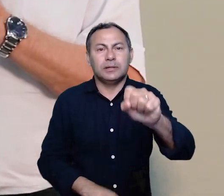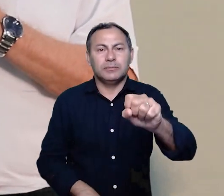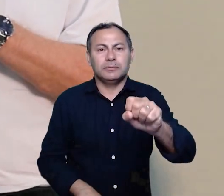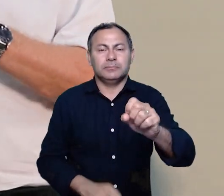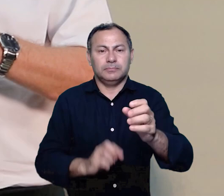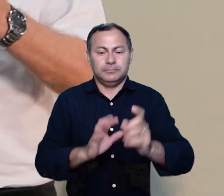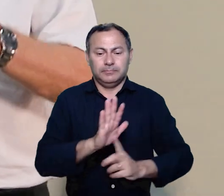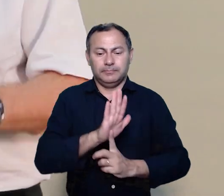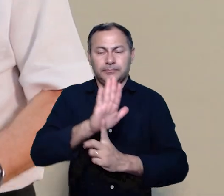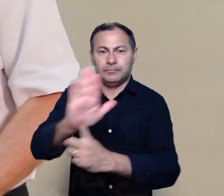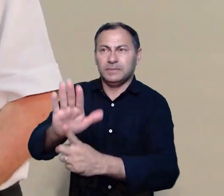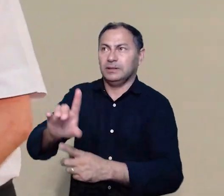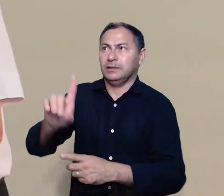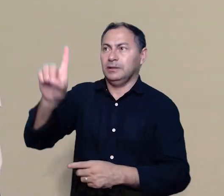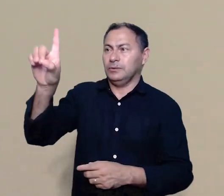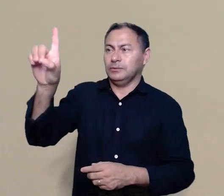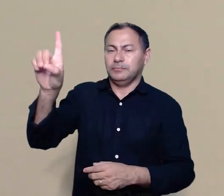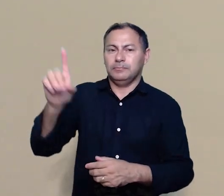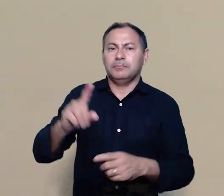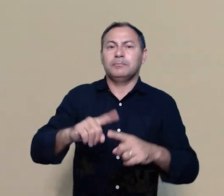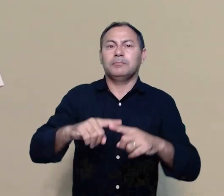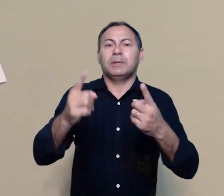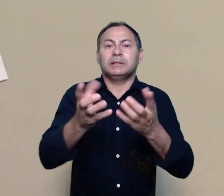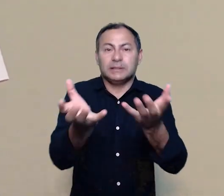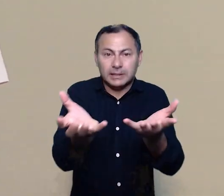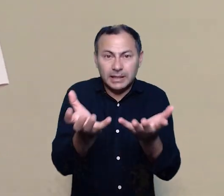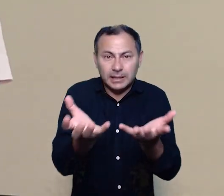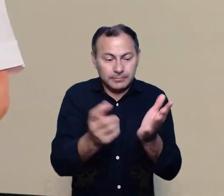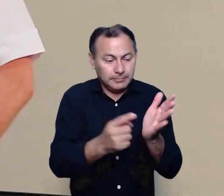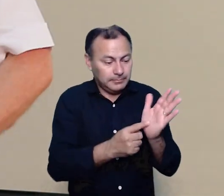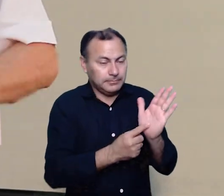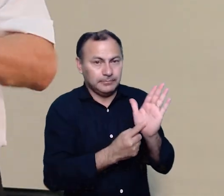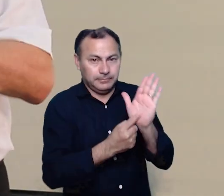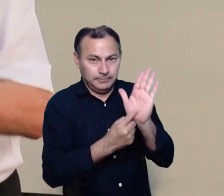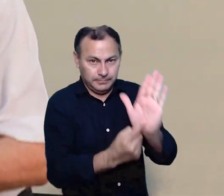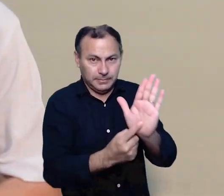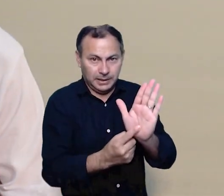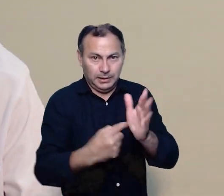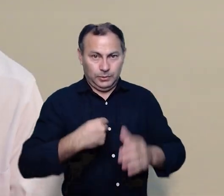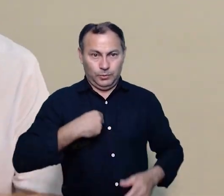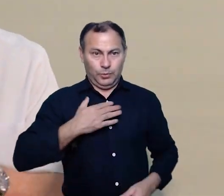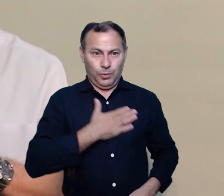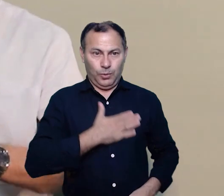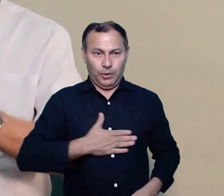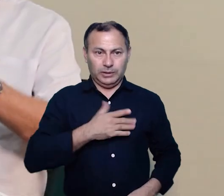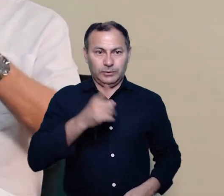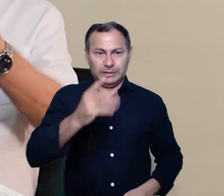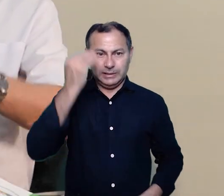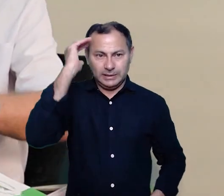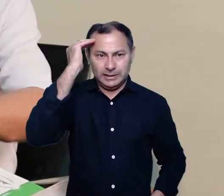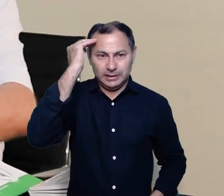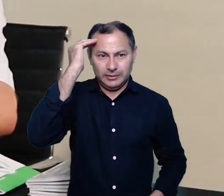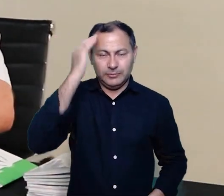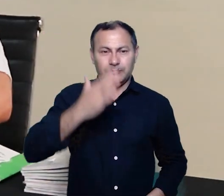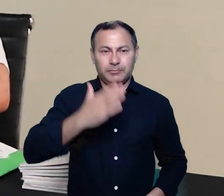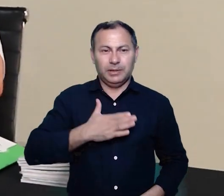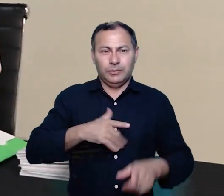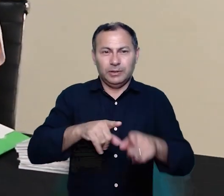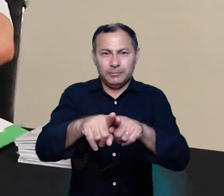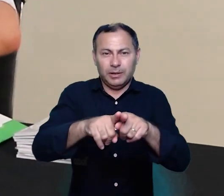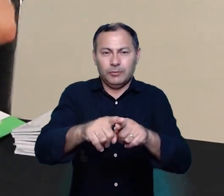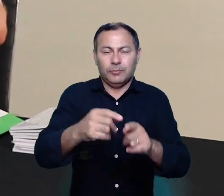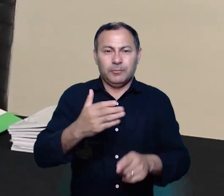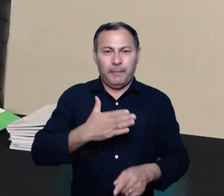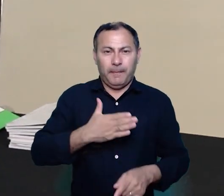sim, da revelação de Deus. Mas queremos indicar, e é isso que eu gostaria que você compreendesse,